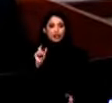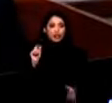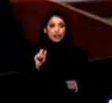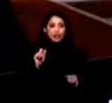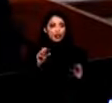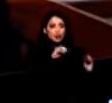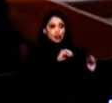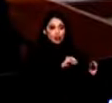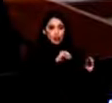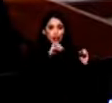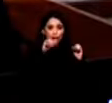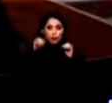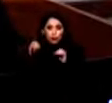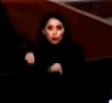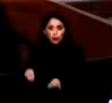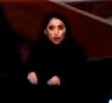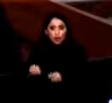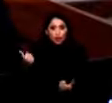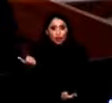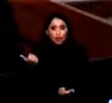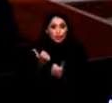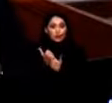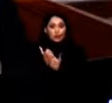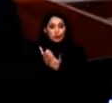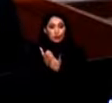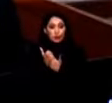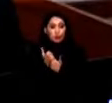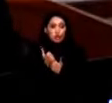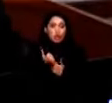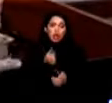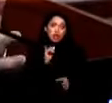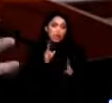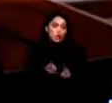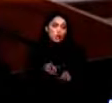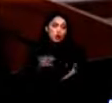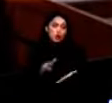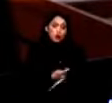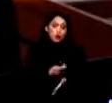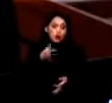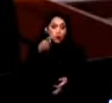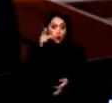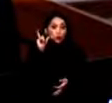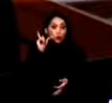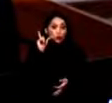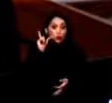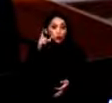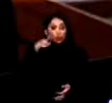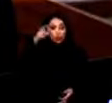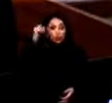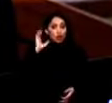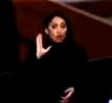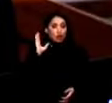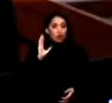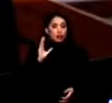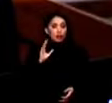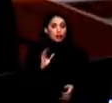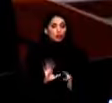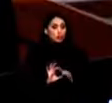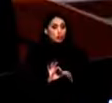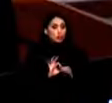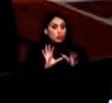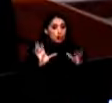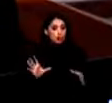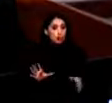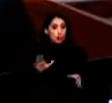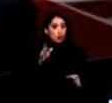Então, se o plenário físico é possível, como ontem a ministra Rosa concedeu a palavra ao ministro André